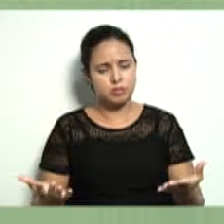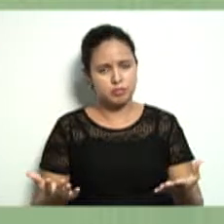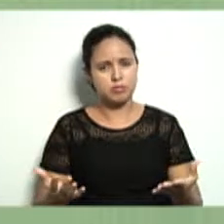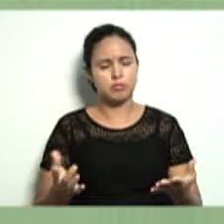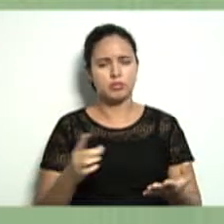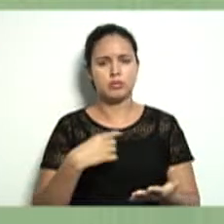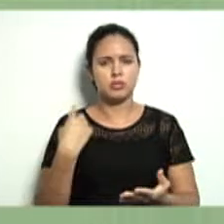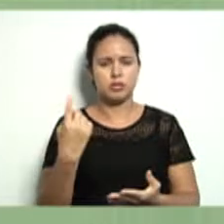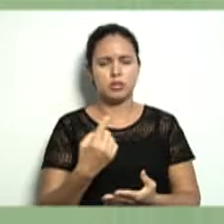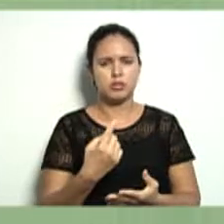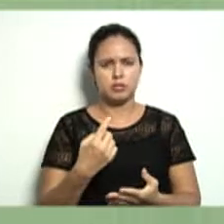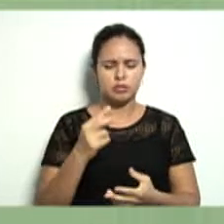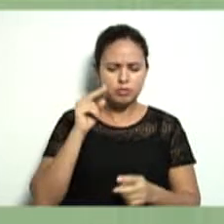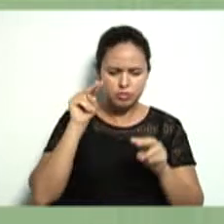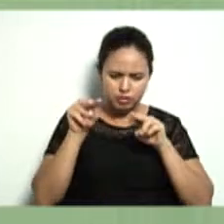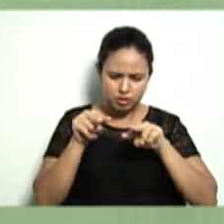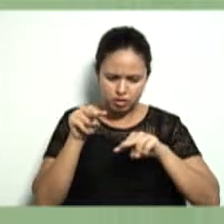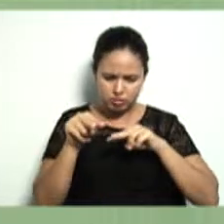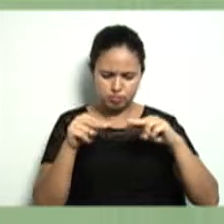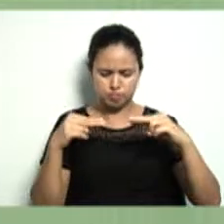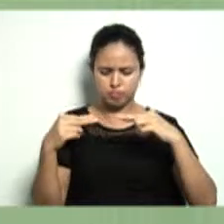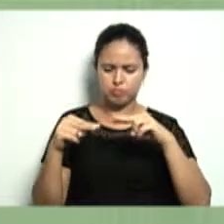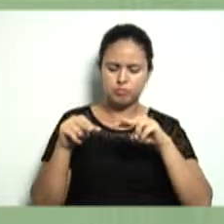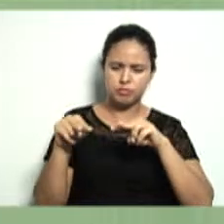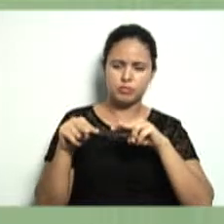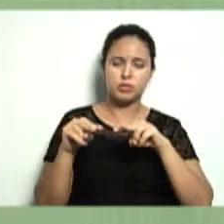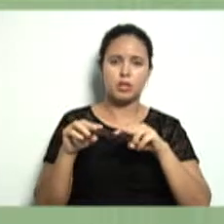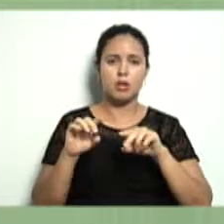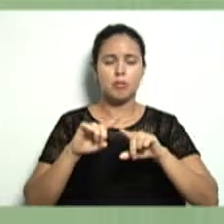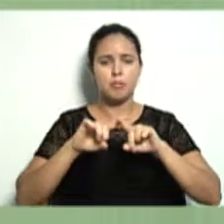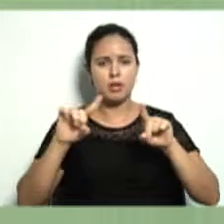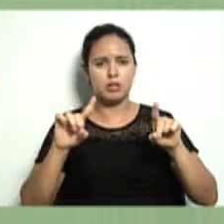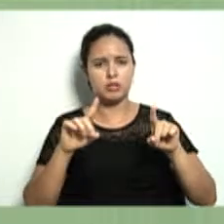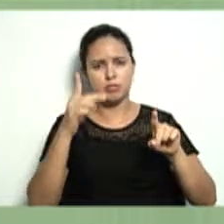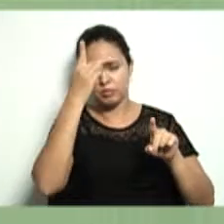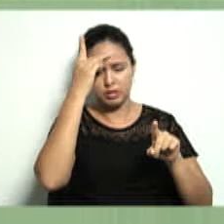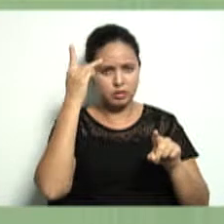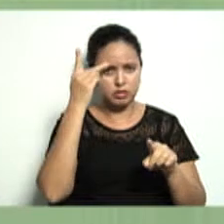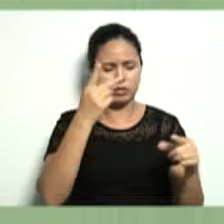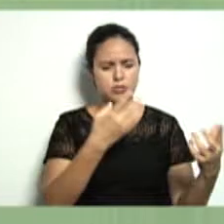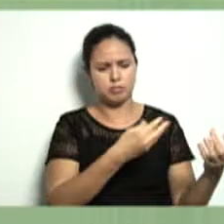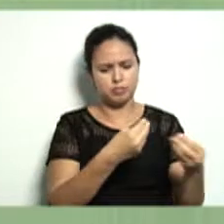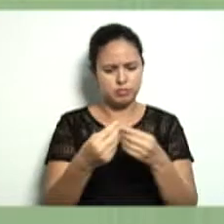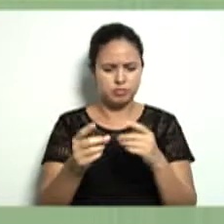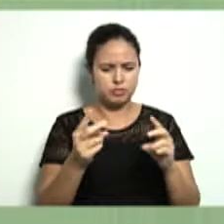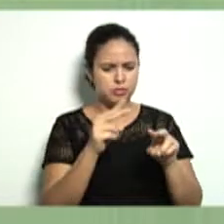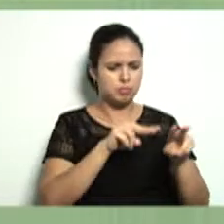temos uma visão limitada só daquela pessoa, mas com várias visões a gente vai ter